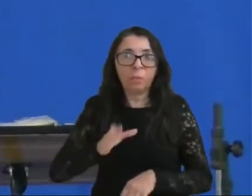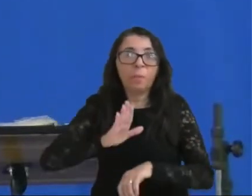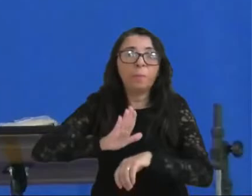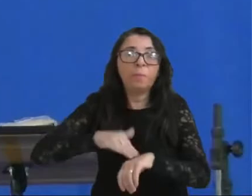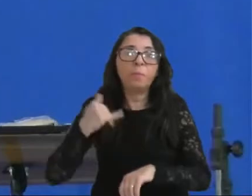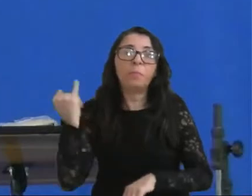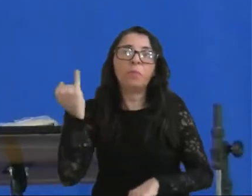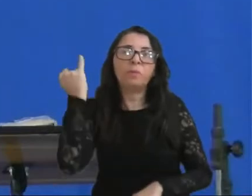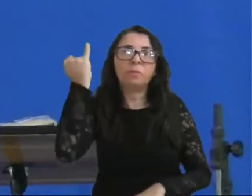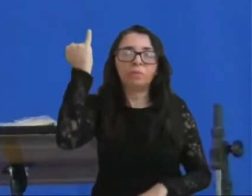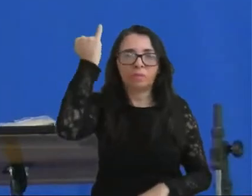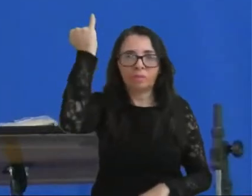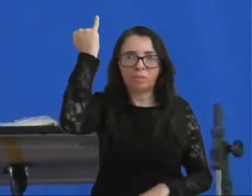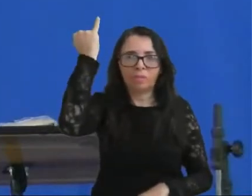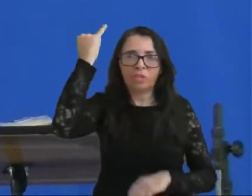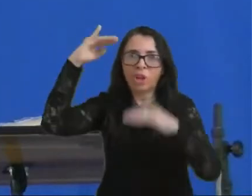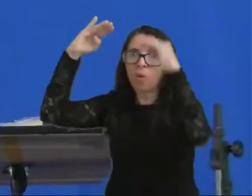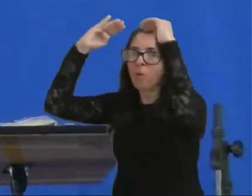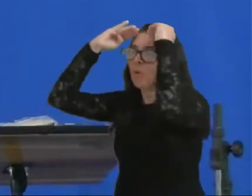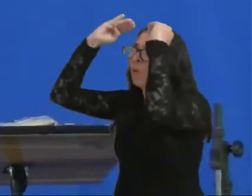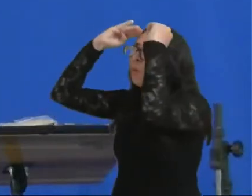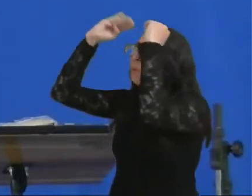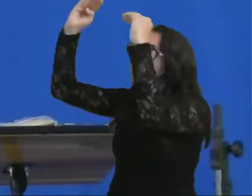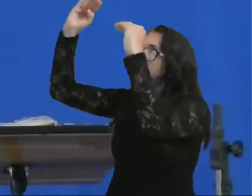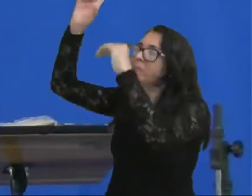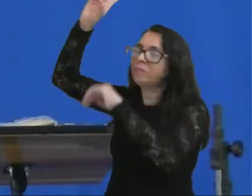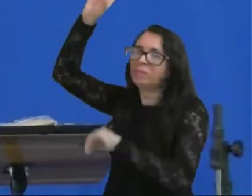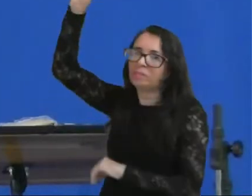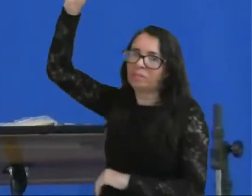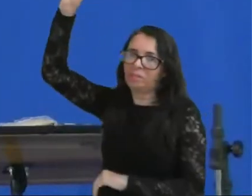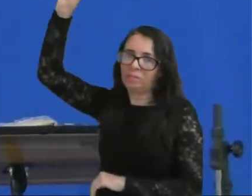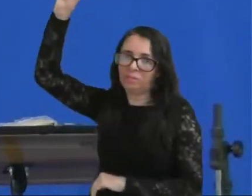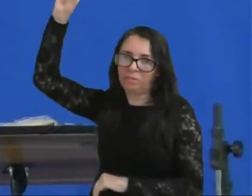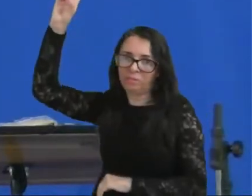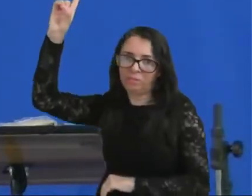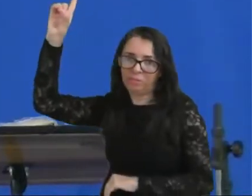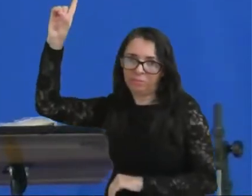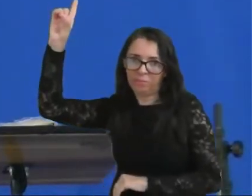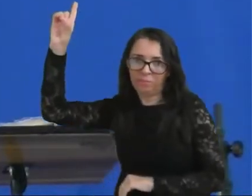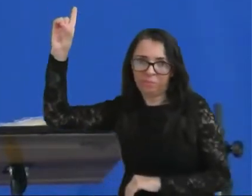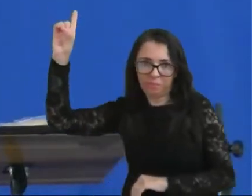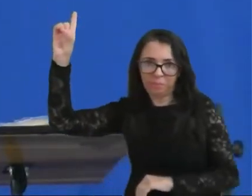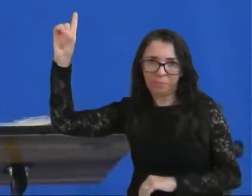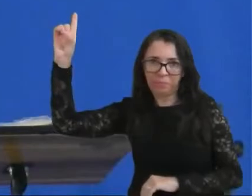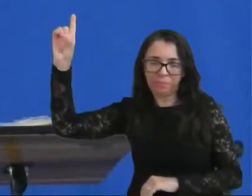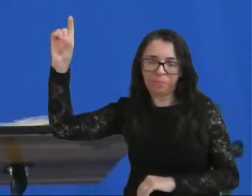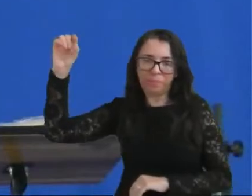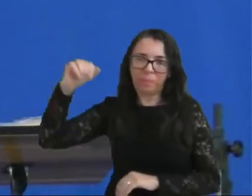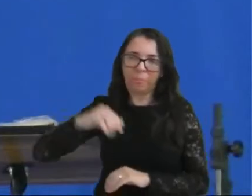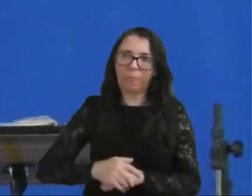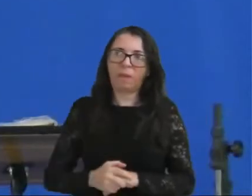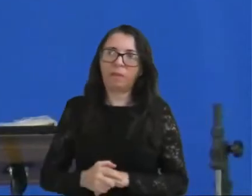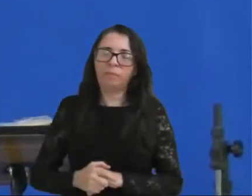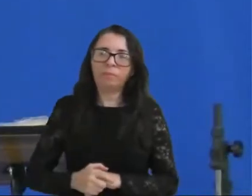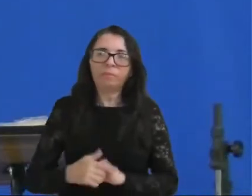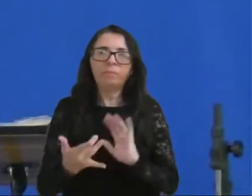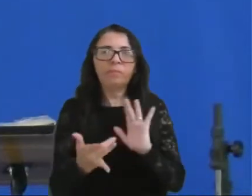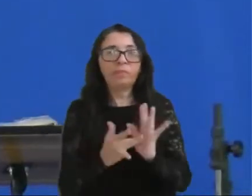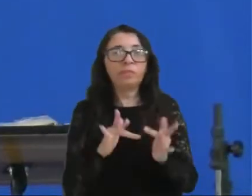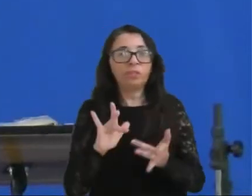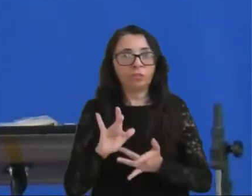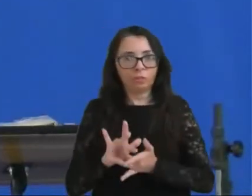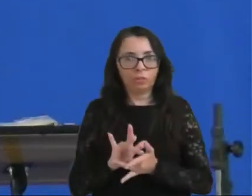se esfriar cada dia mais. O noivo oferece à sua noiva uma